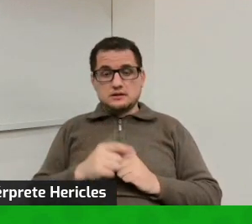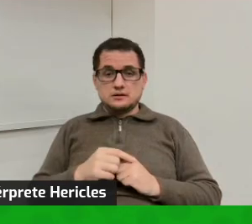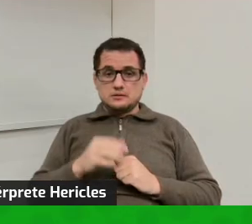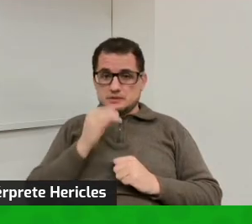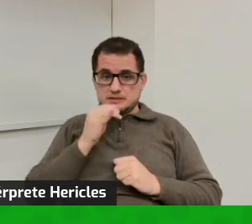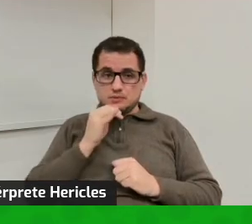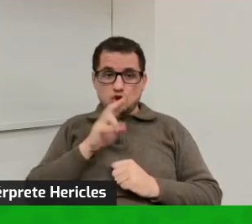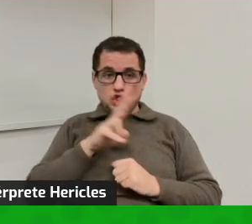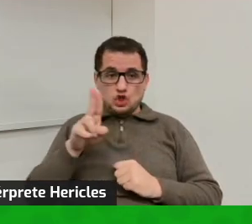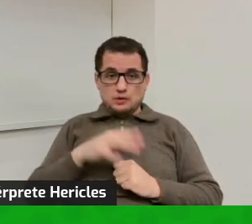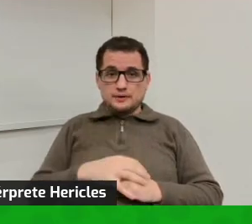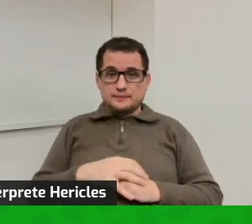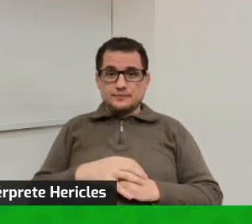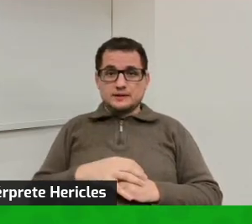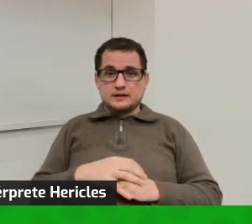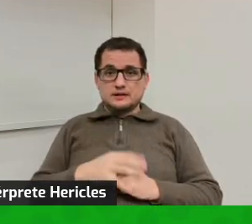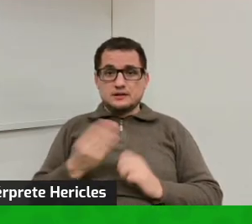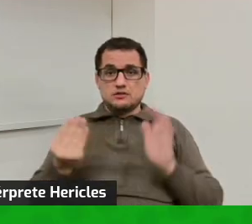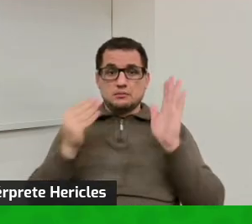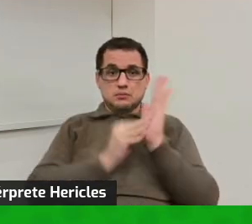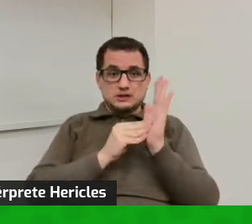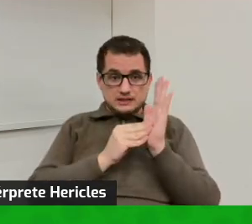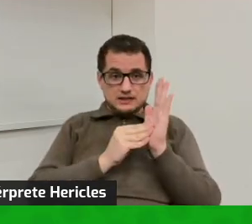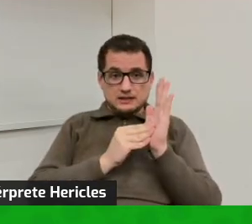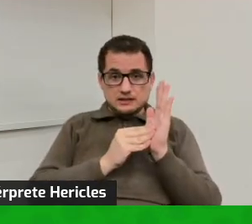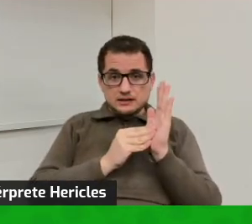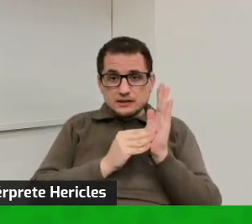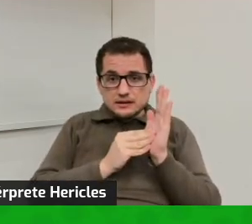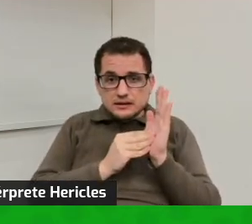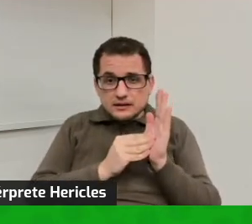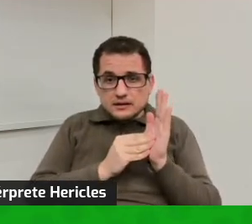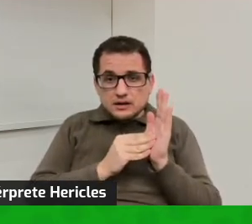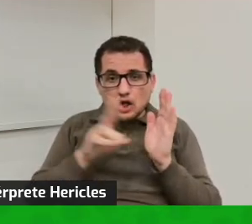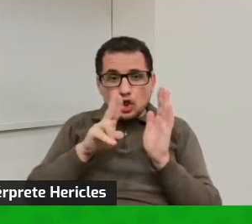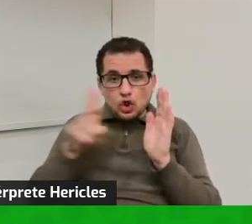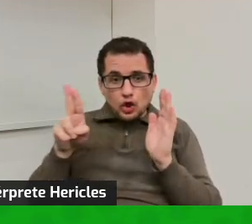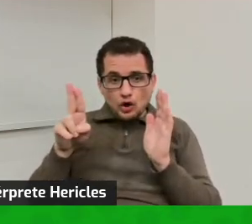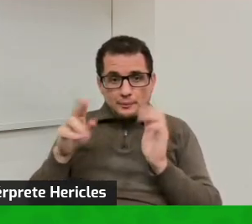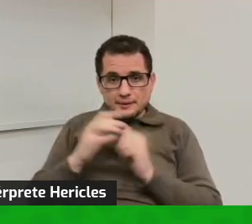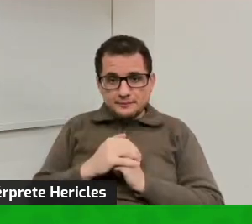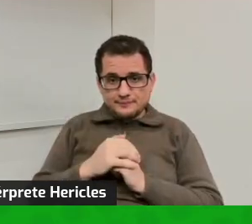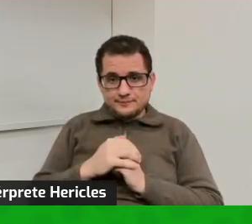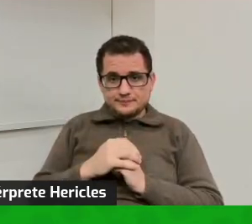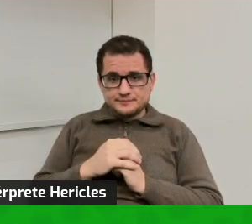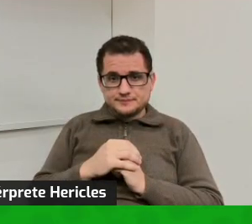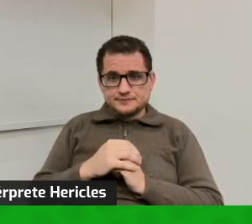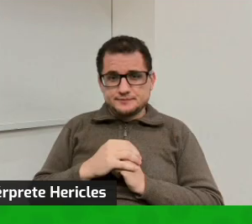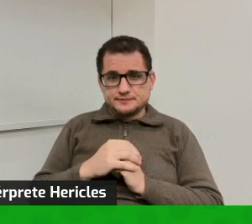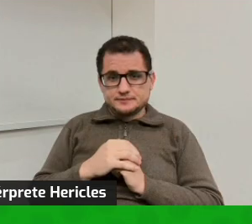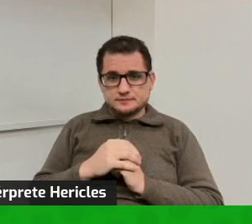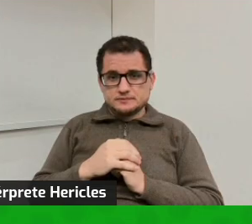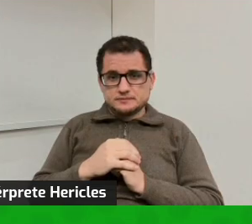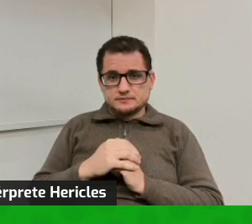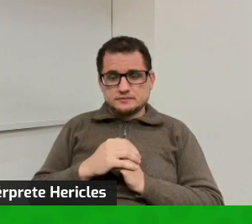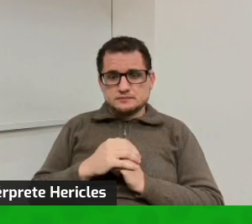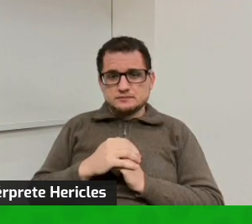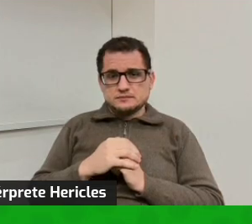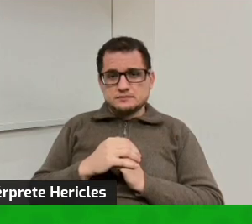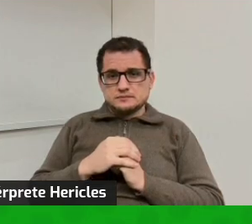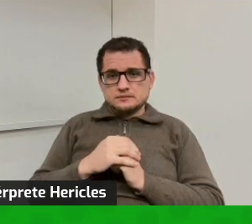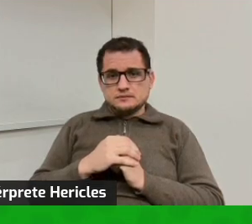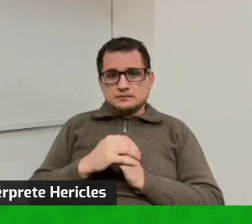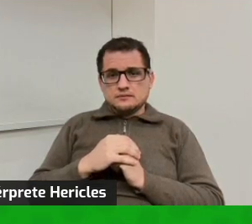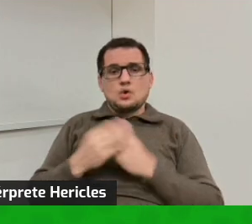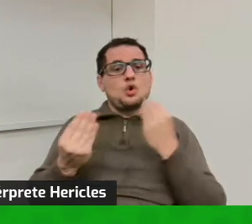nome. Então, inserir campo de mesclagem. Eu venho aqui, eu quero inserir um nome. Pronto. E agora, como